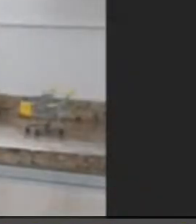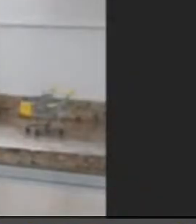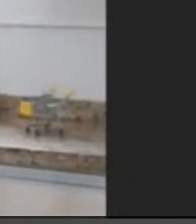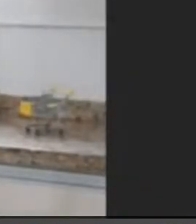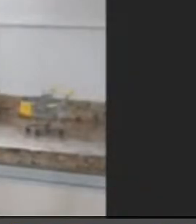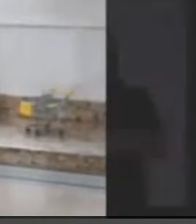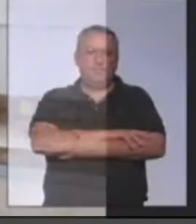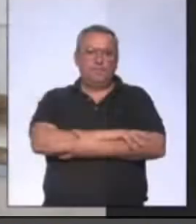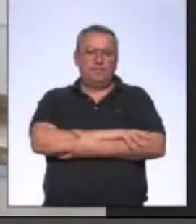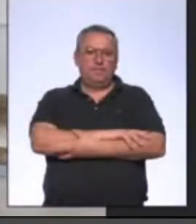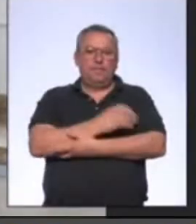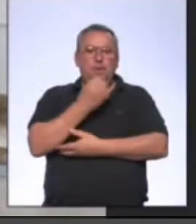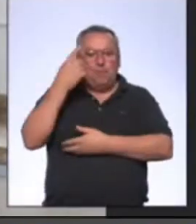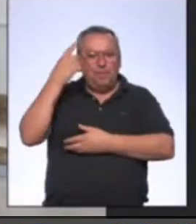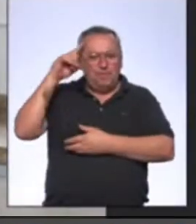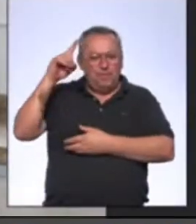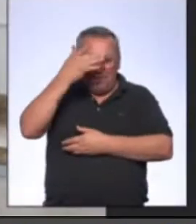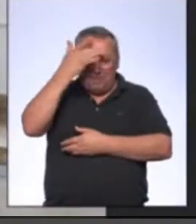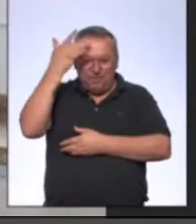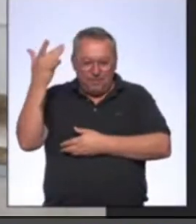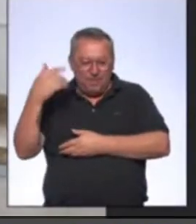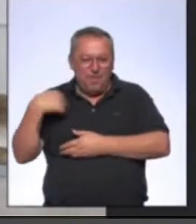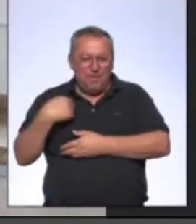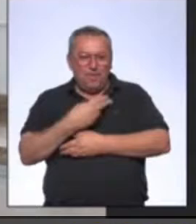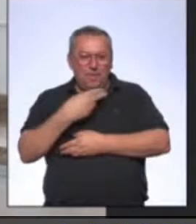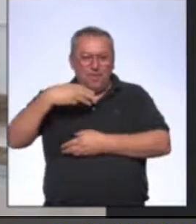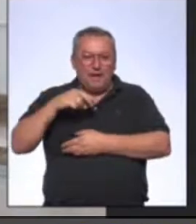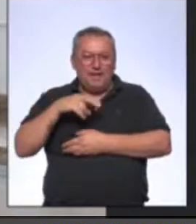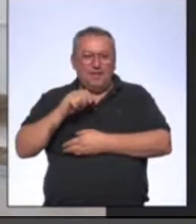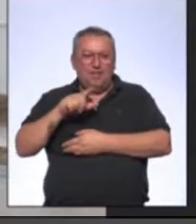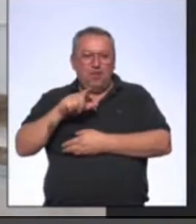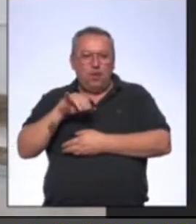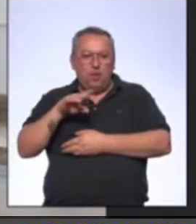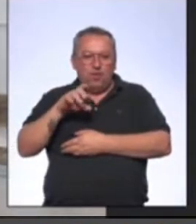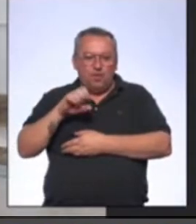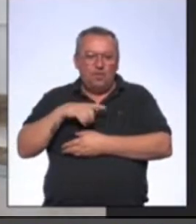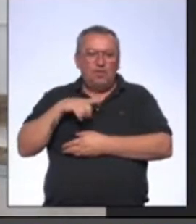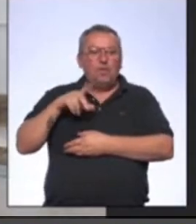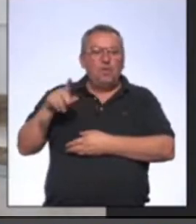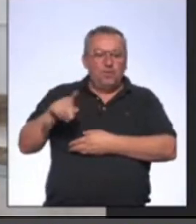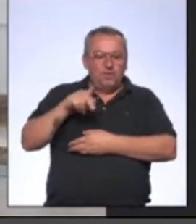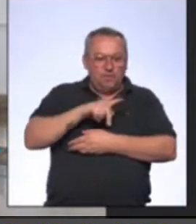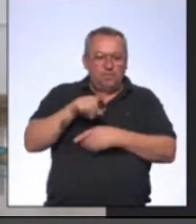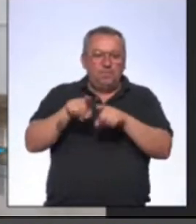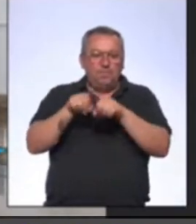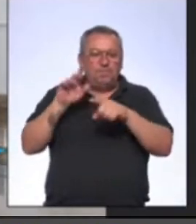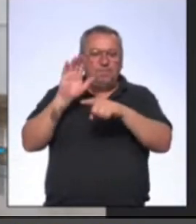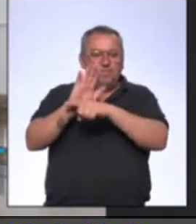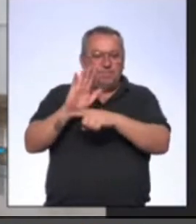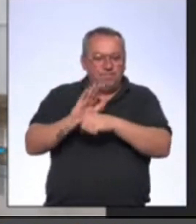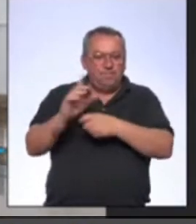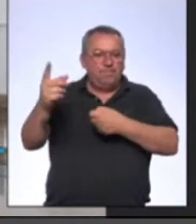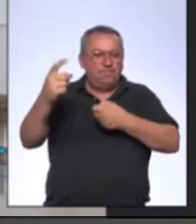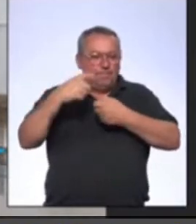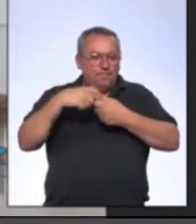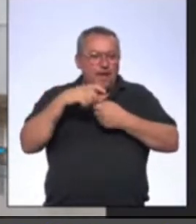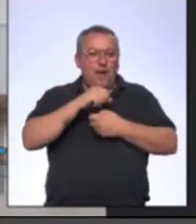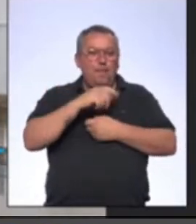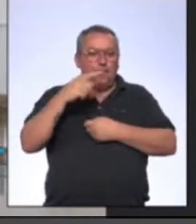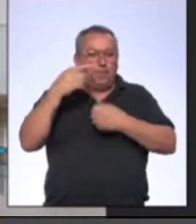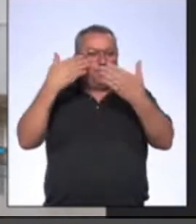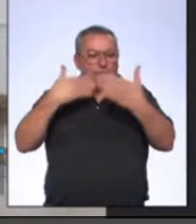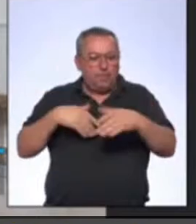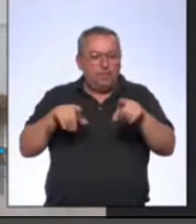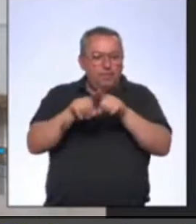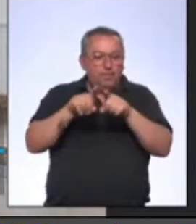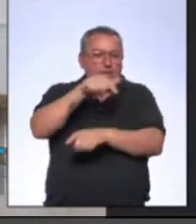Bom dia, pessoal. Meu nome é Maria de Lourdes, sou professora. Estarei aqui dando apoio à devolutiva da AP, do